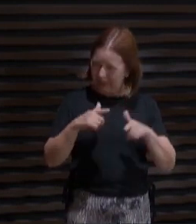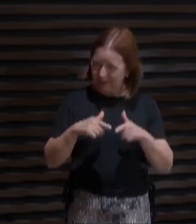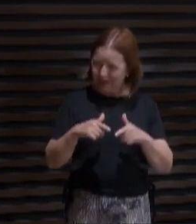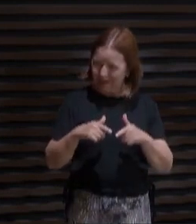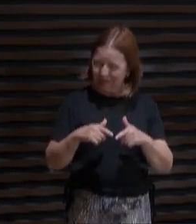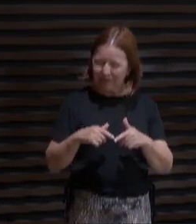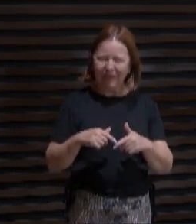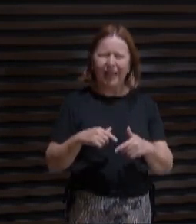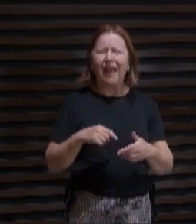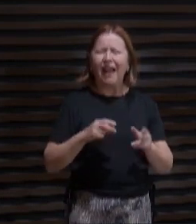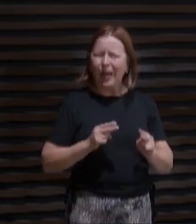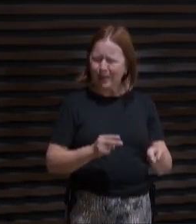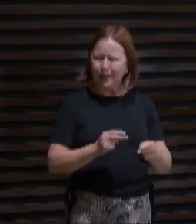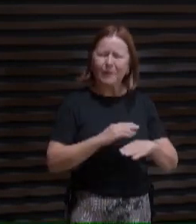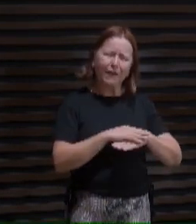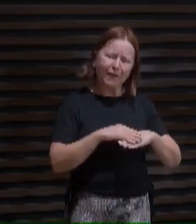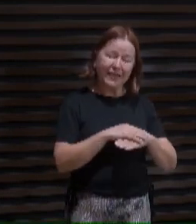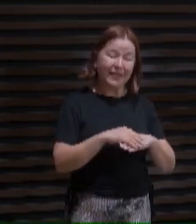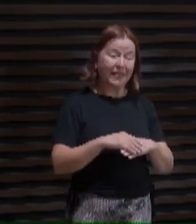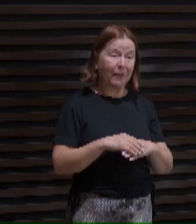maravilhoso. Ela querendo que eu desse